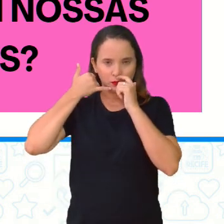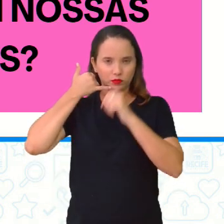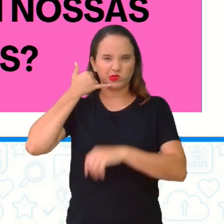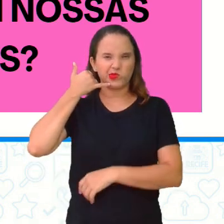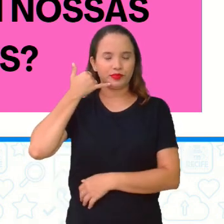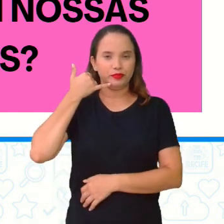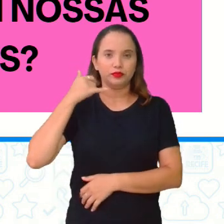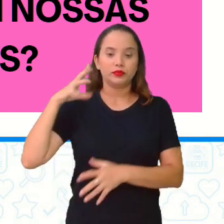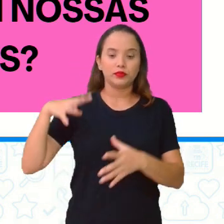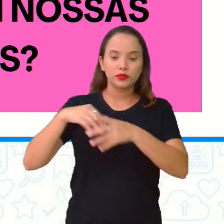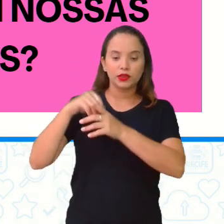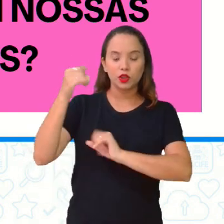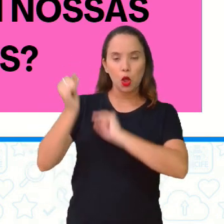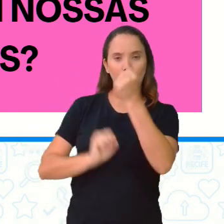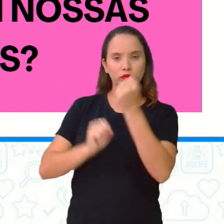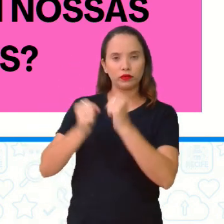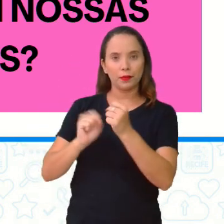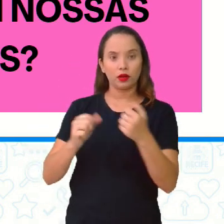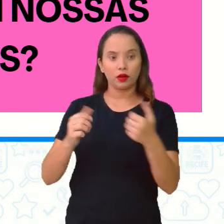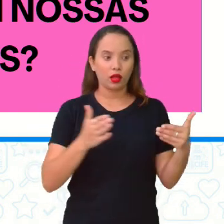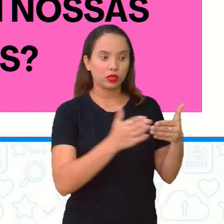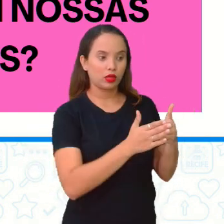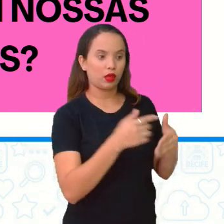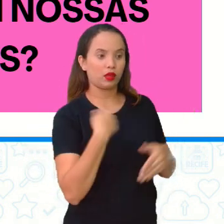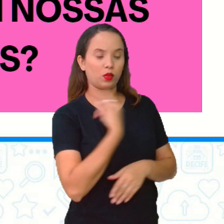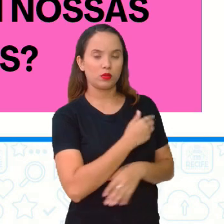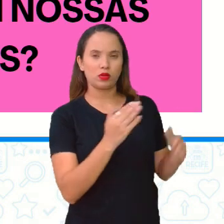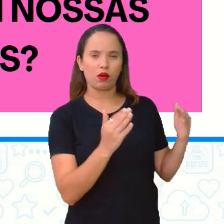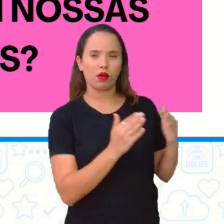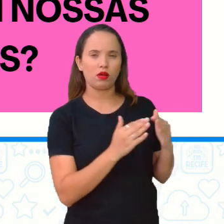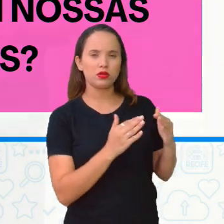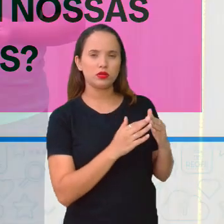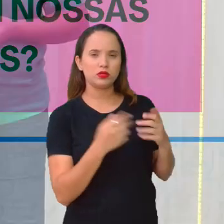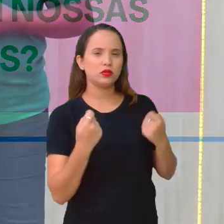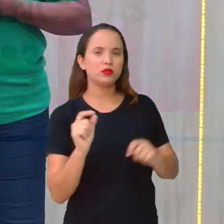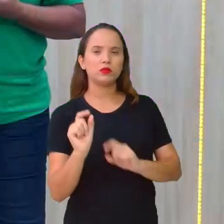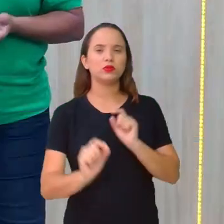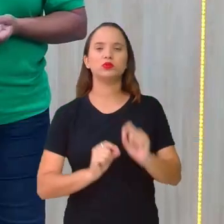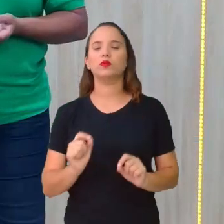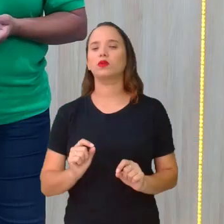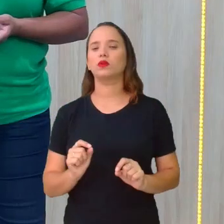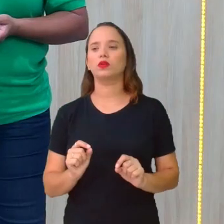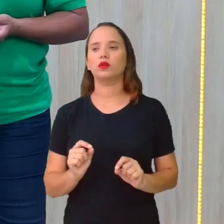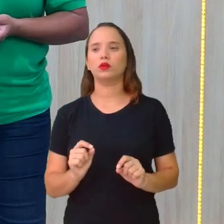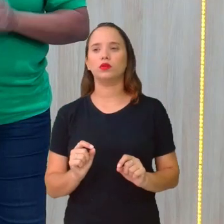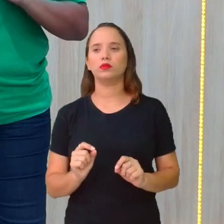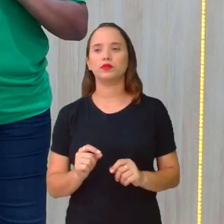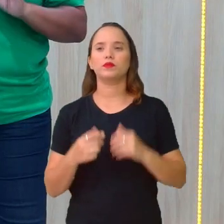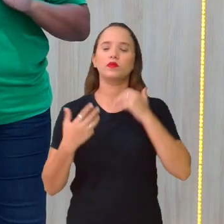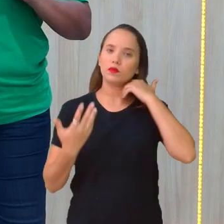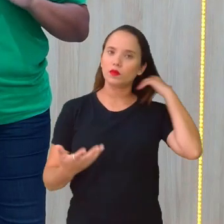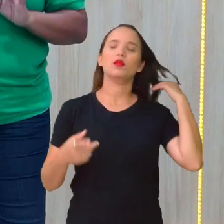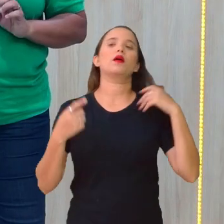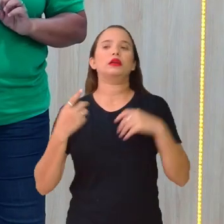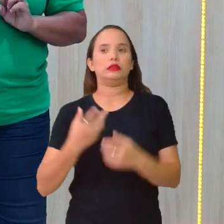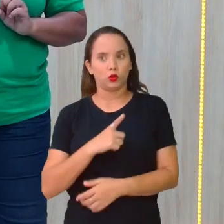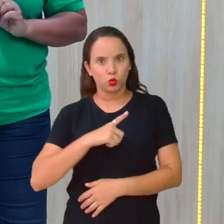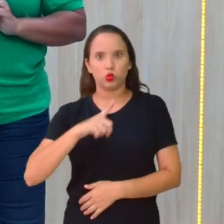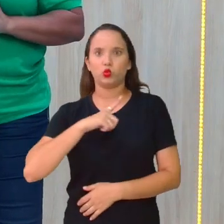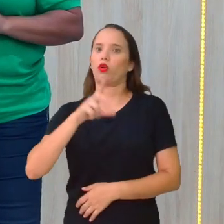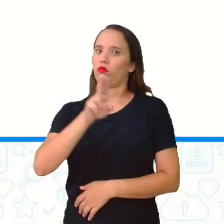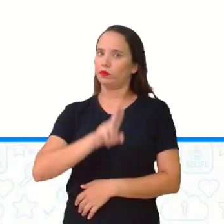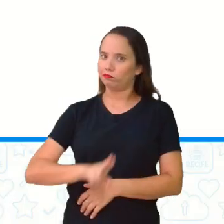da fábrica, né, até chegar em nossas mãos? O que é preciso? Para produzir esse celular se gasta